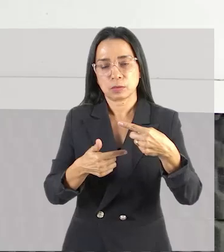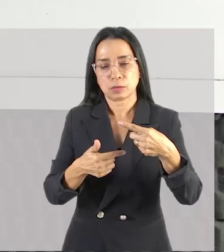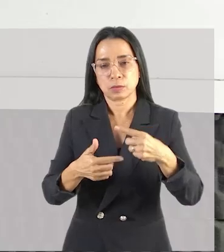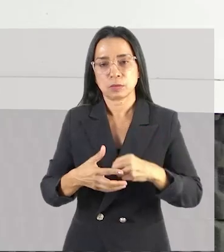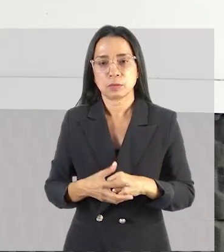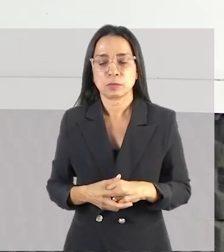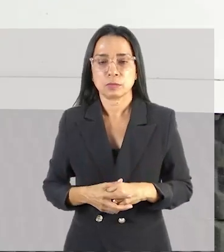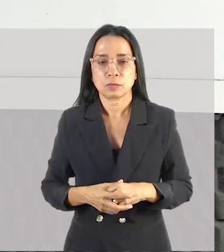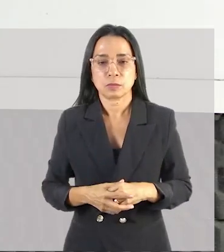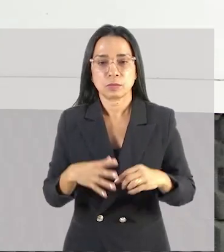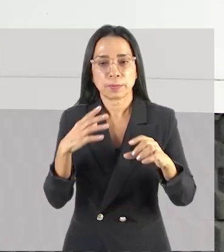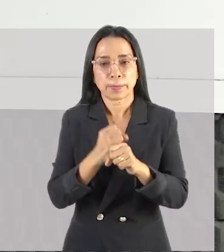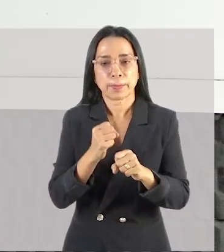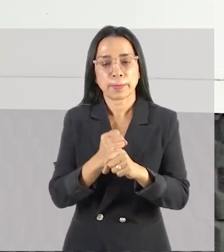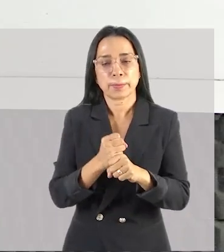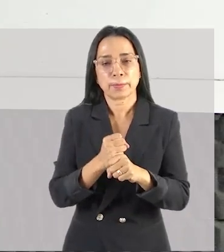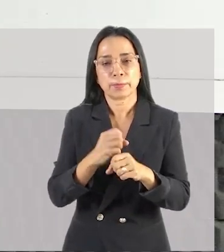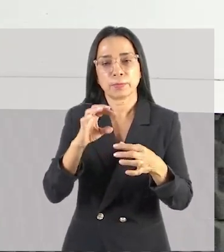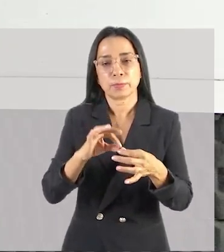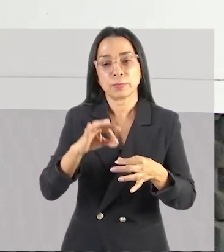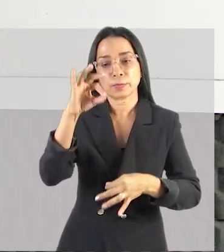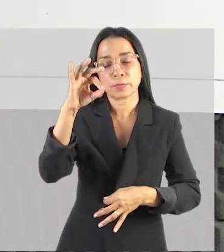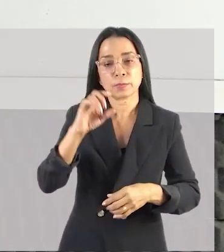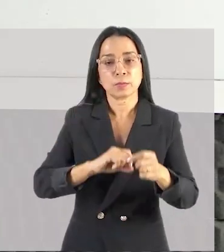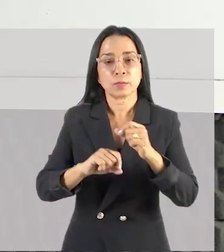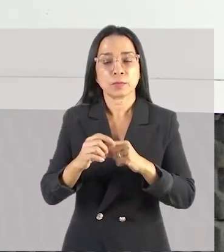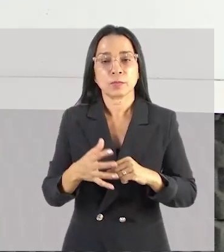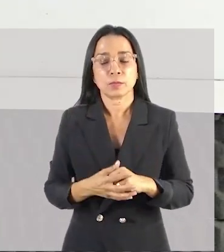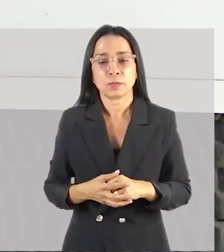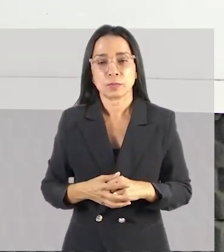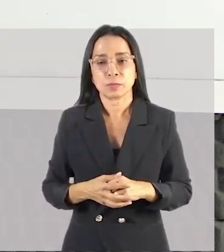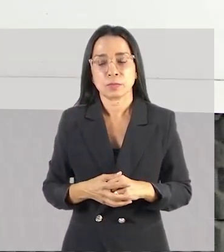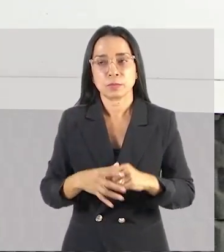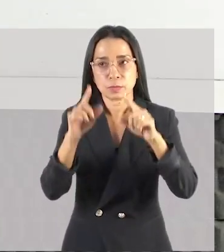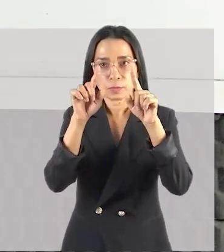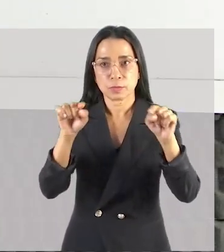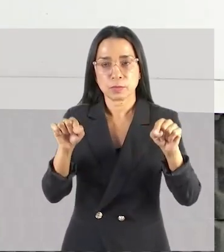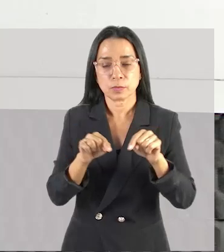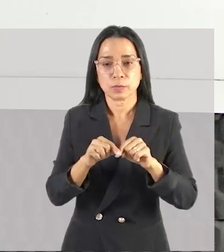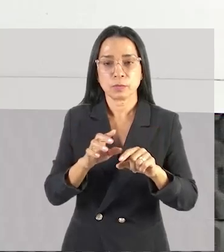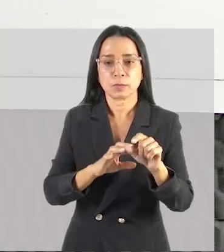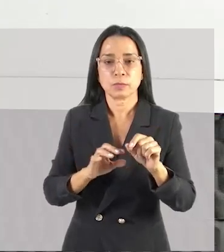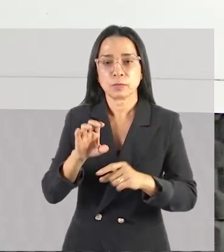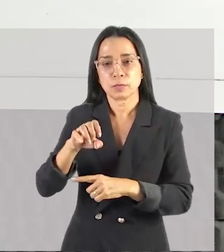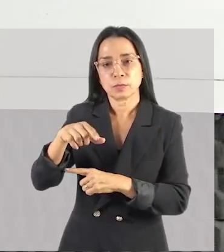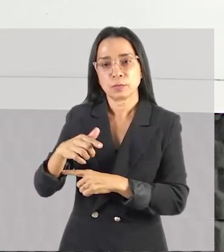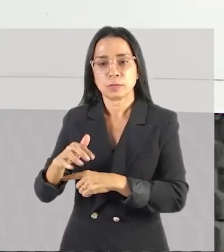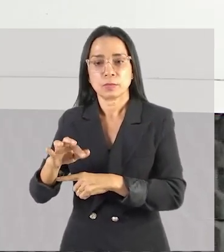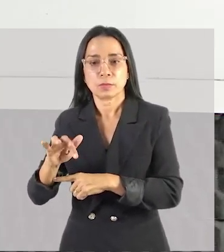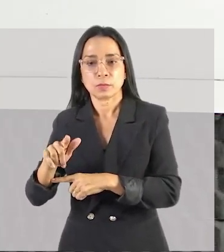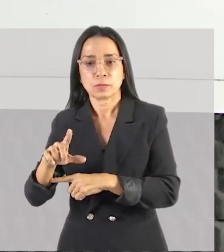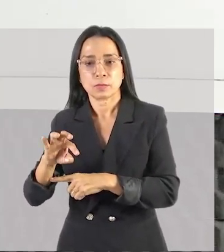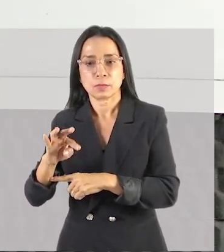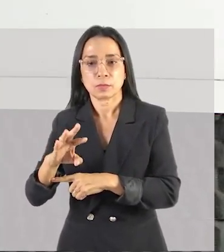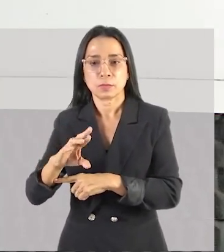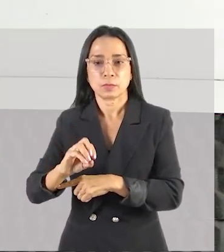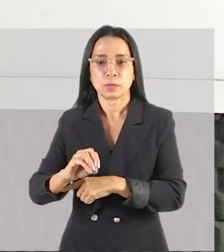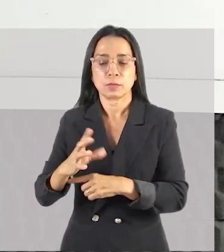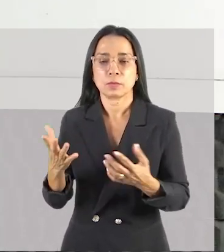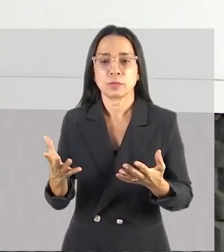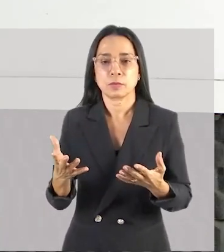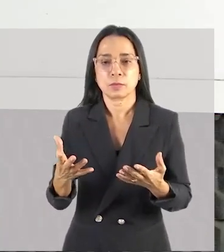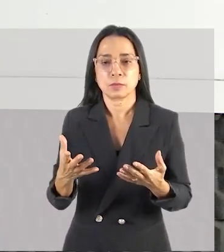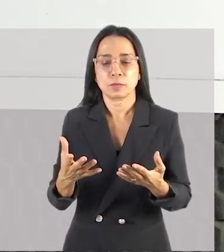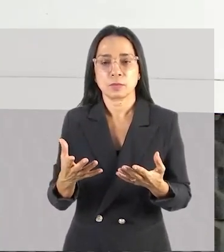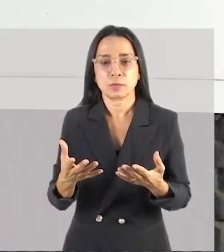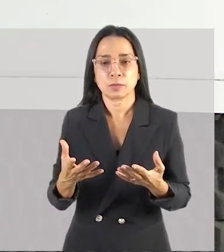Notem essa fórmula, a fórmula calcular a altura de um triângulo equilátero. Como eu tenho H, eu posso encontrar o